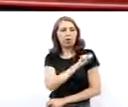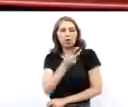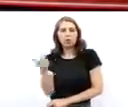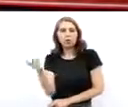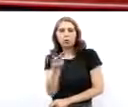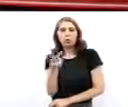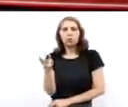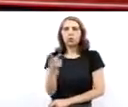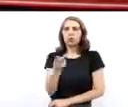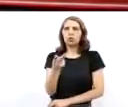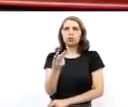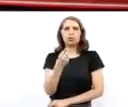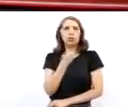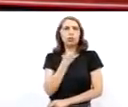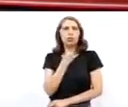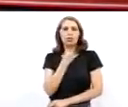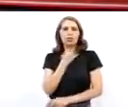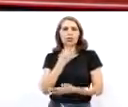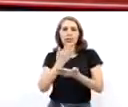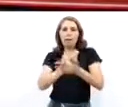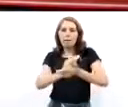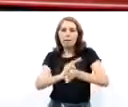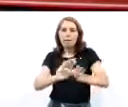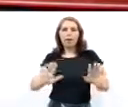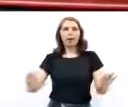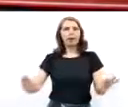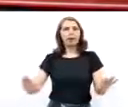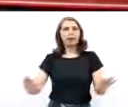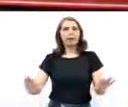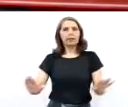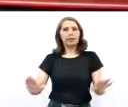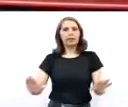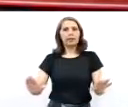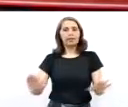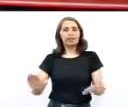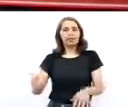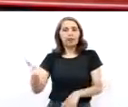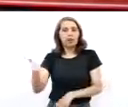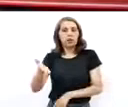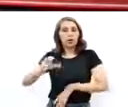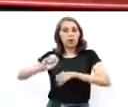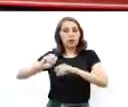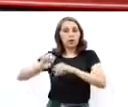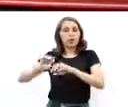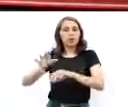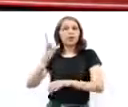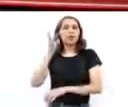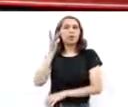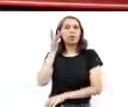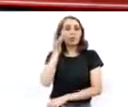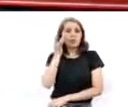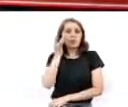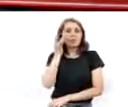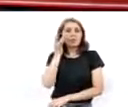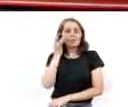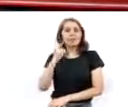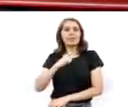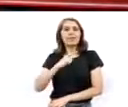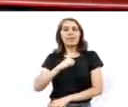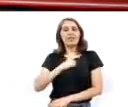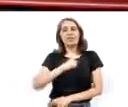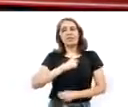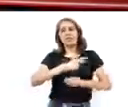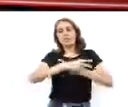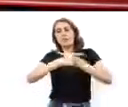relação que se estabelece numa sala de aula, não pode ser quebrada. E essa suspensão do ensino presencial ocasionou